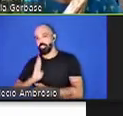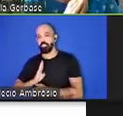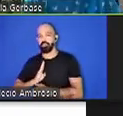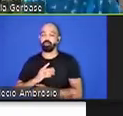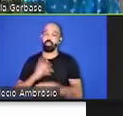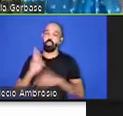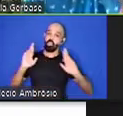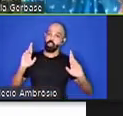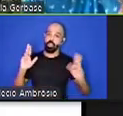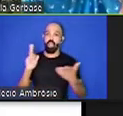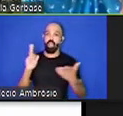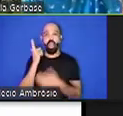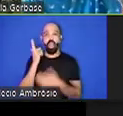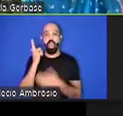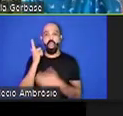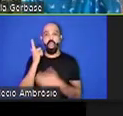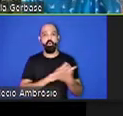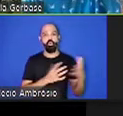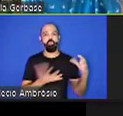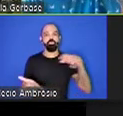Brasil.